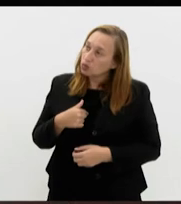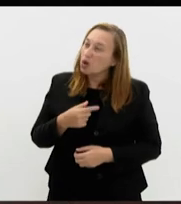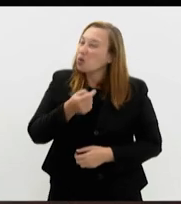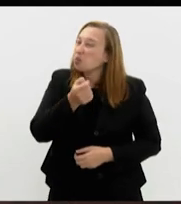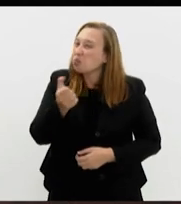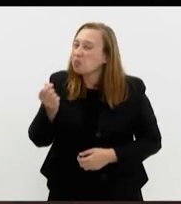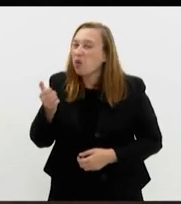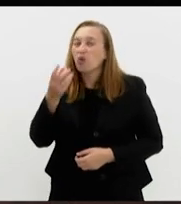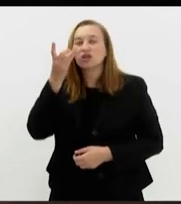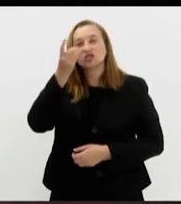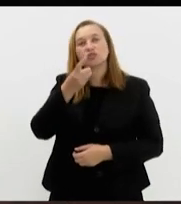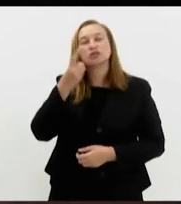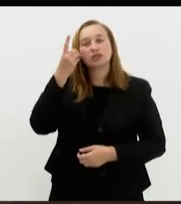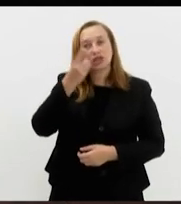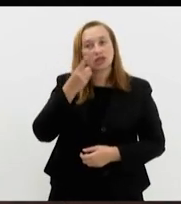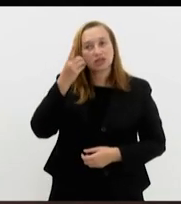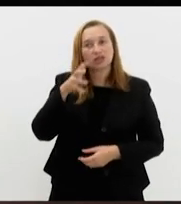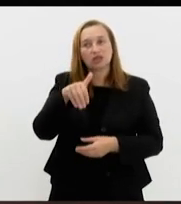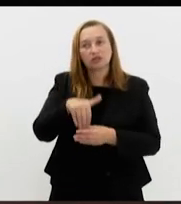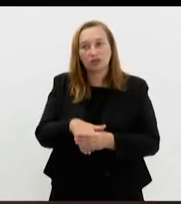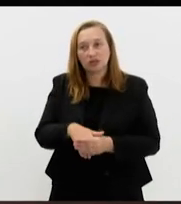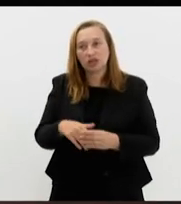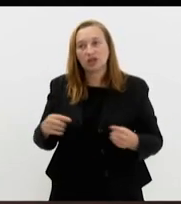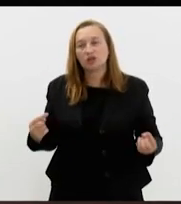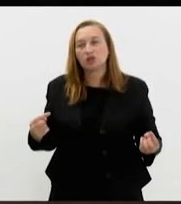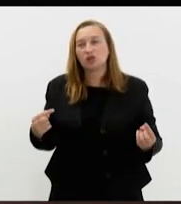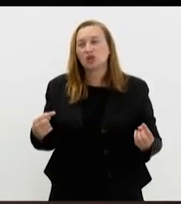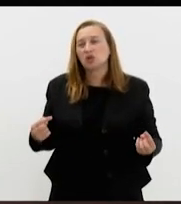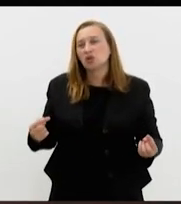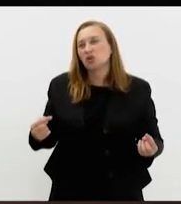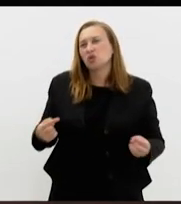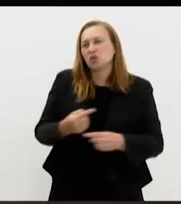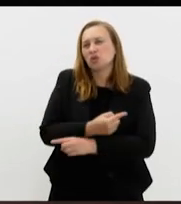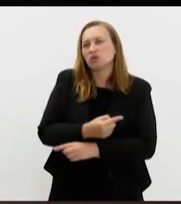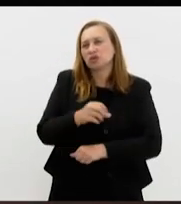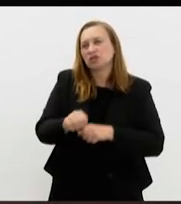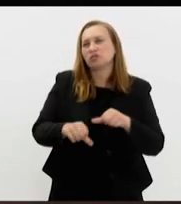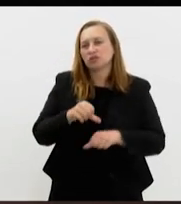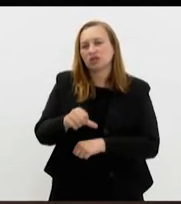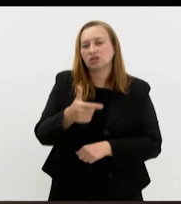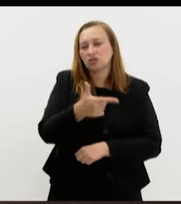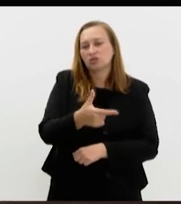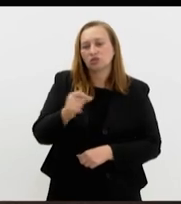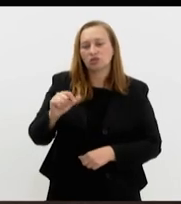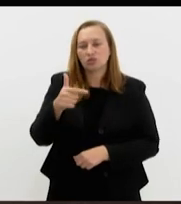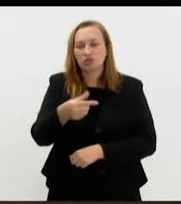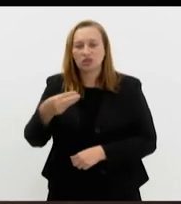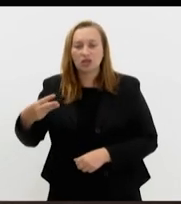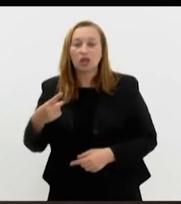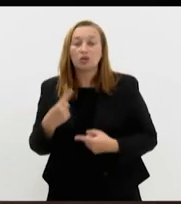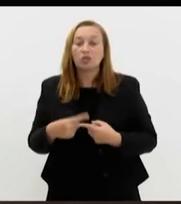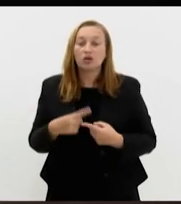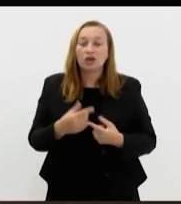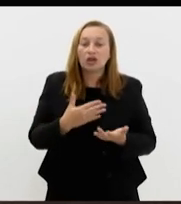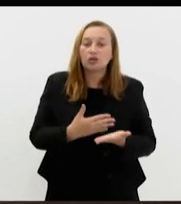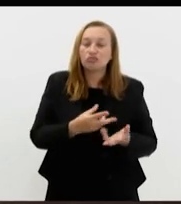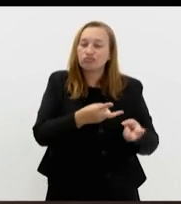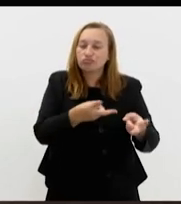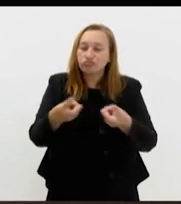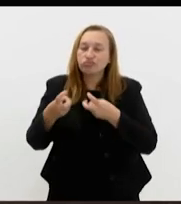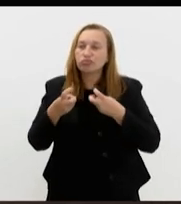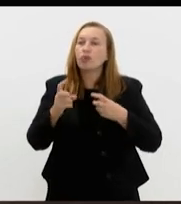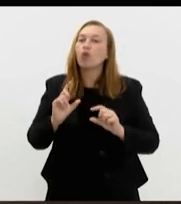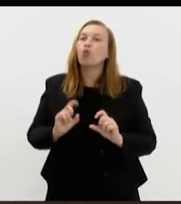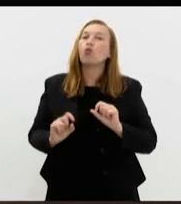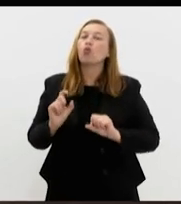poucos parlamentares que aqui votaram contra essa mudança em 2023. Porque a gente começou a perceber que